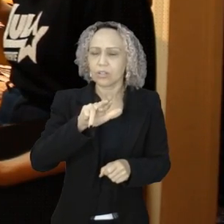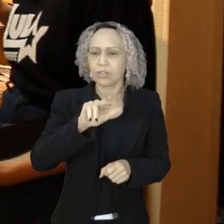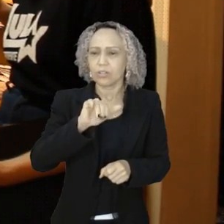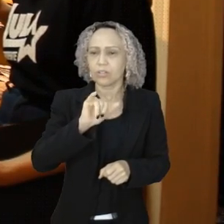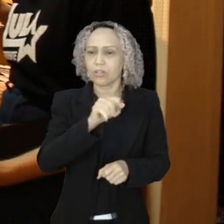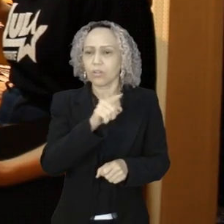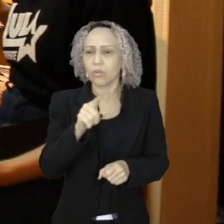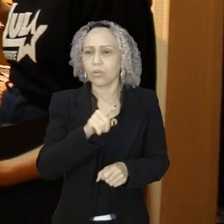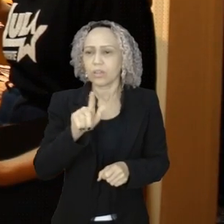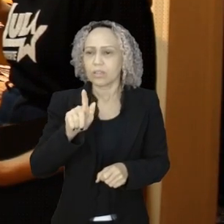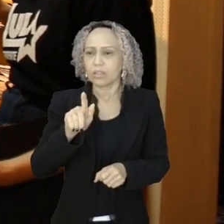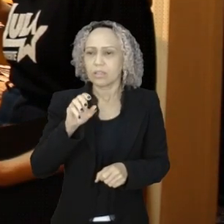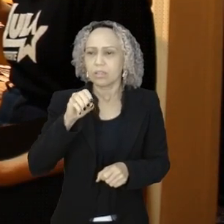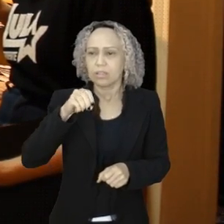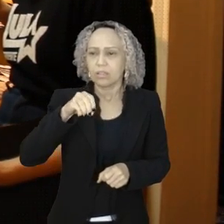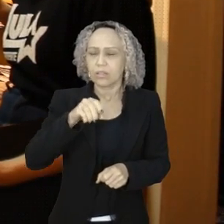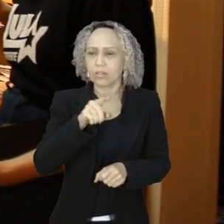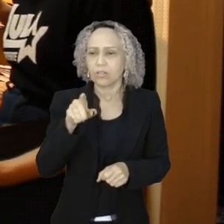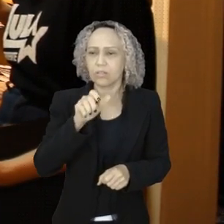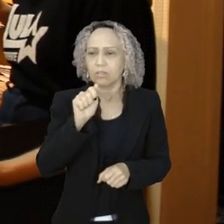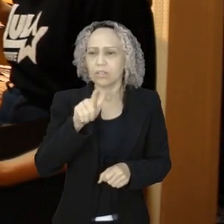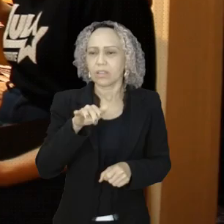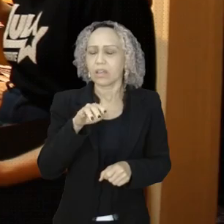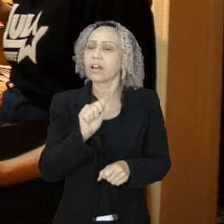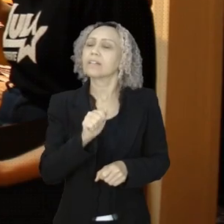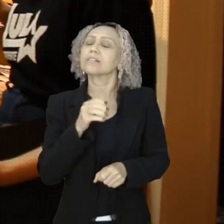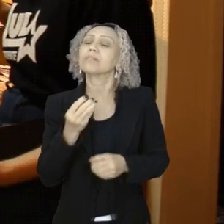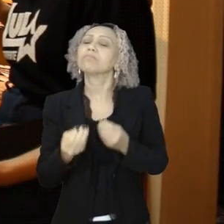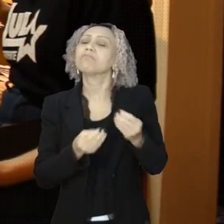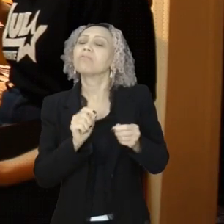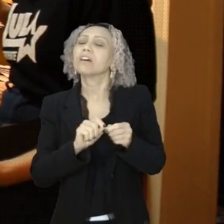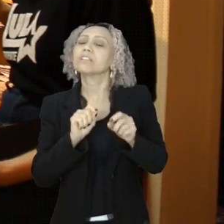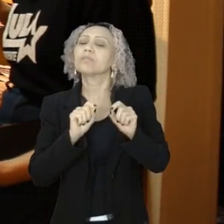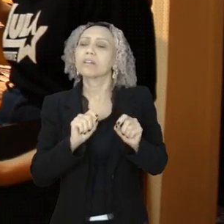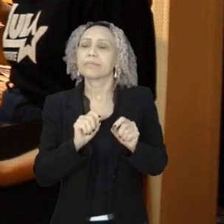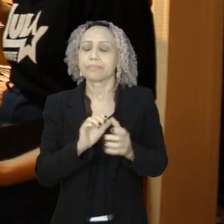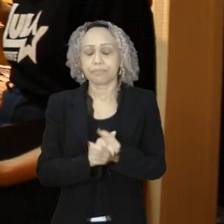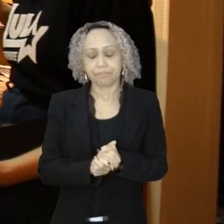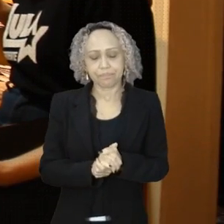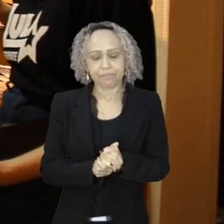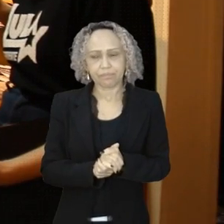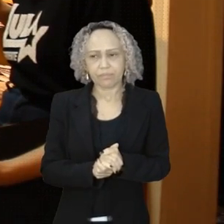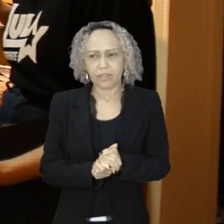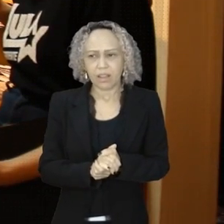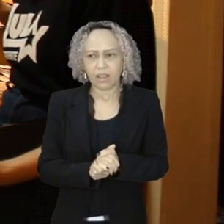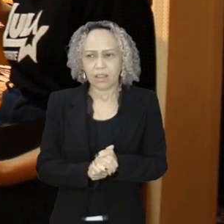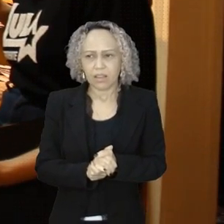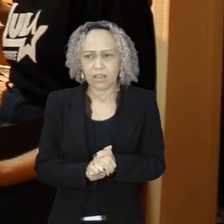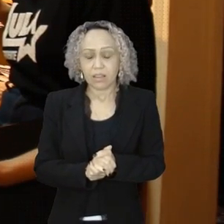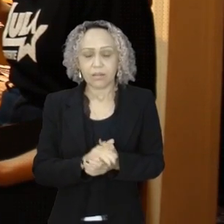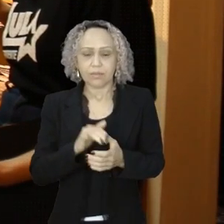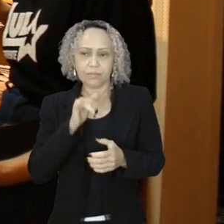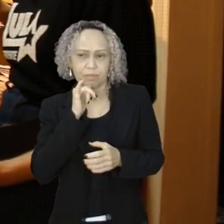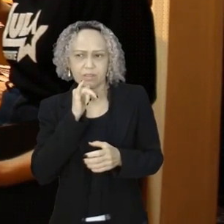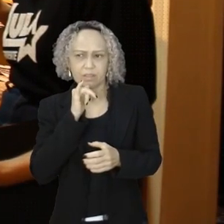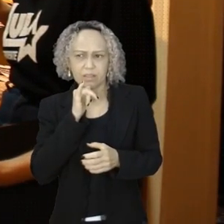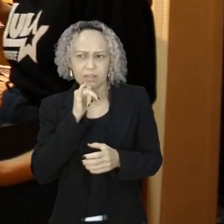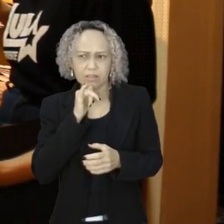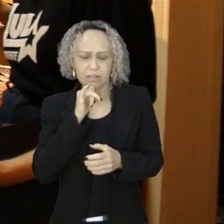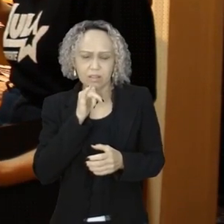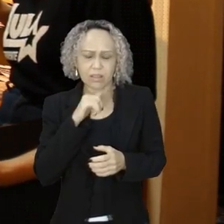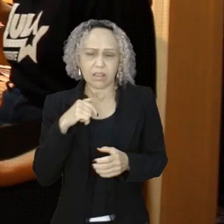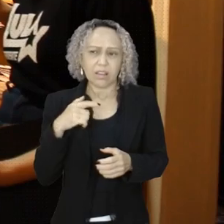do centro da cidade. Uhum. Meu pai era carpinteiro, minha mãe dona de casa. Para ir para a escola a gente tinha que passar